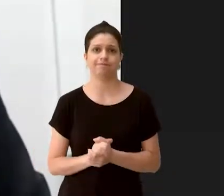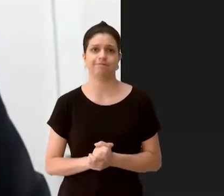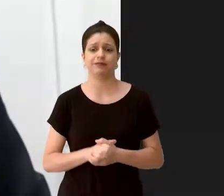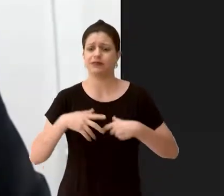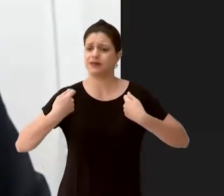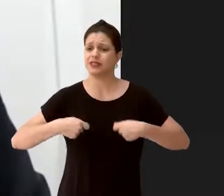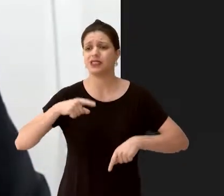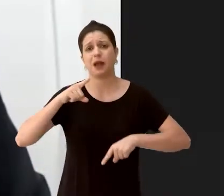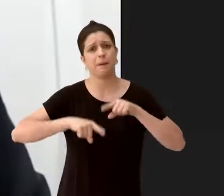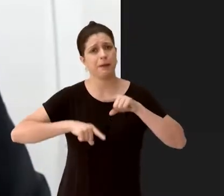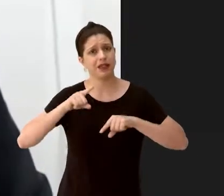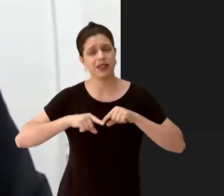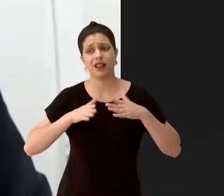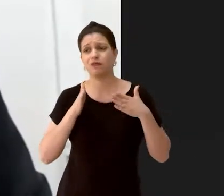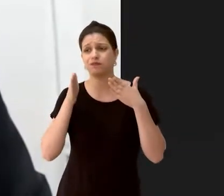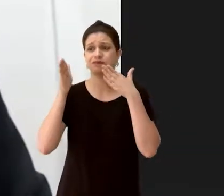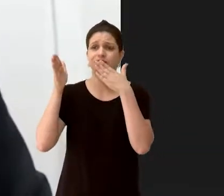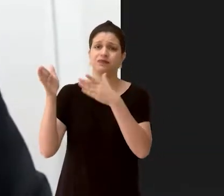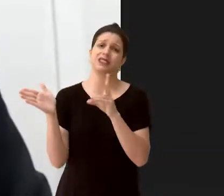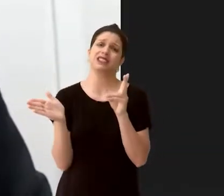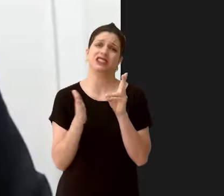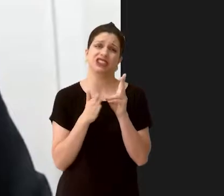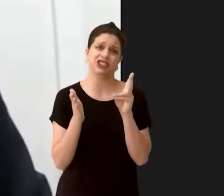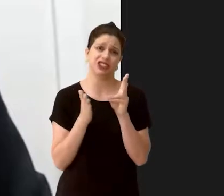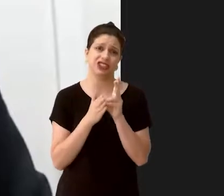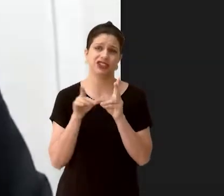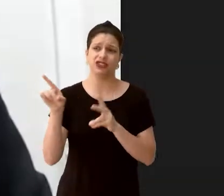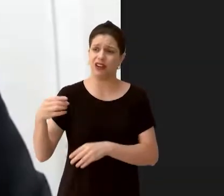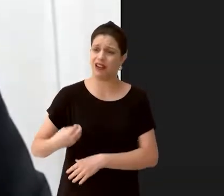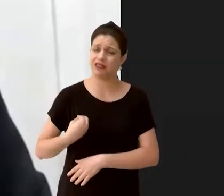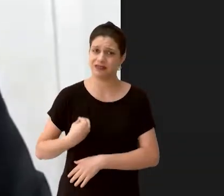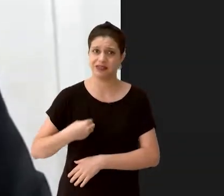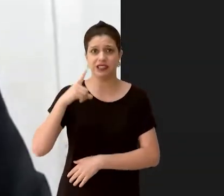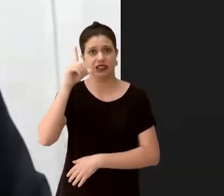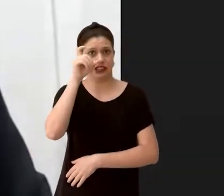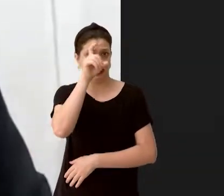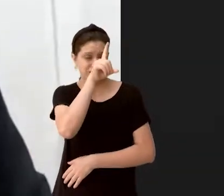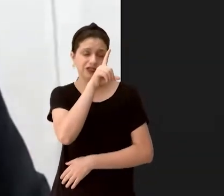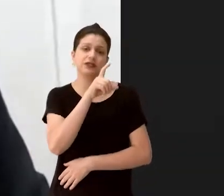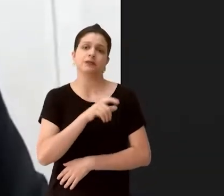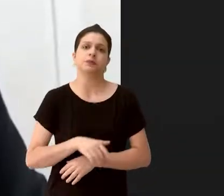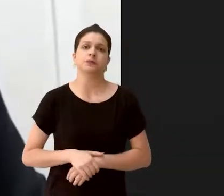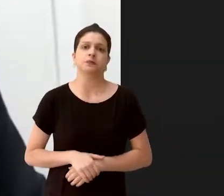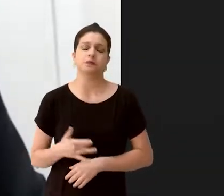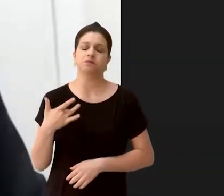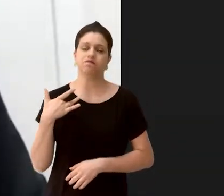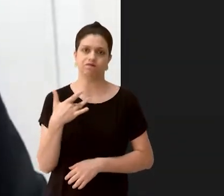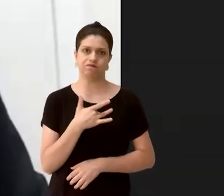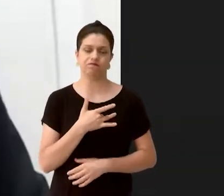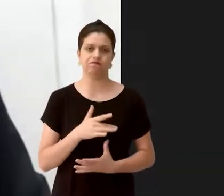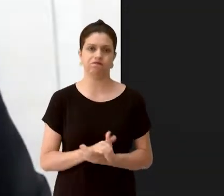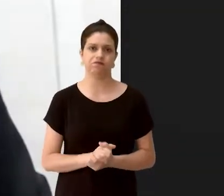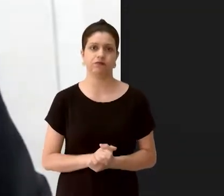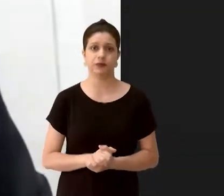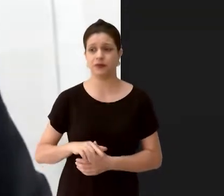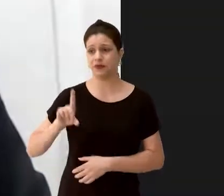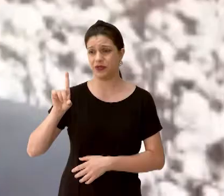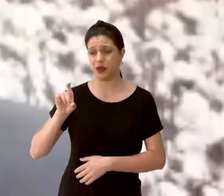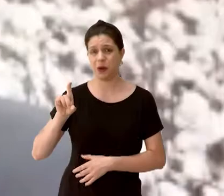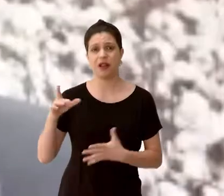Preciso que esse material chegue até as aldeias indígenas, porque os índios vivem numa situação de